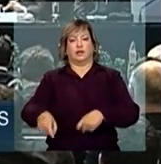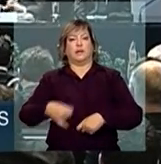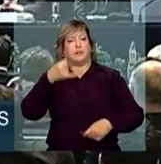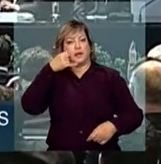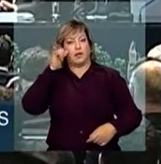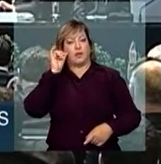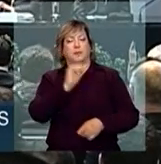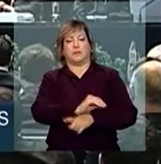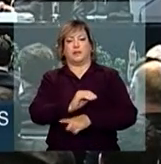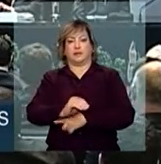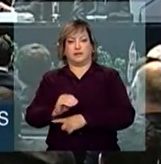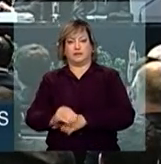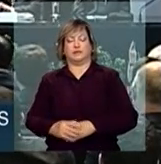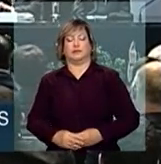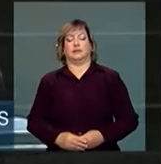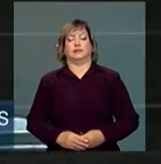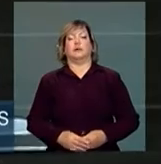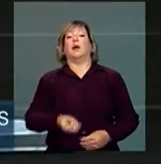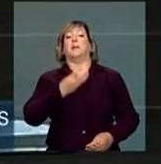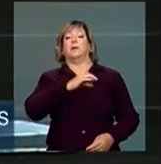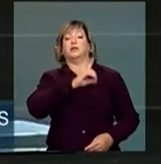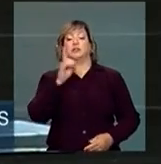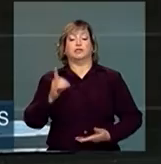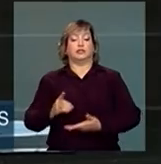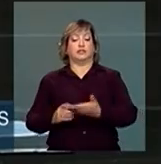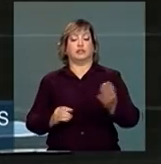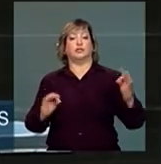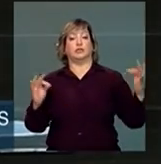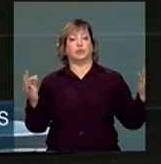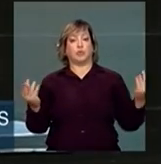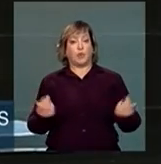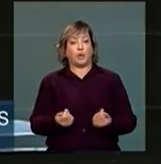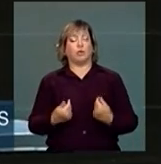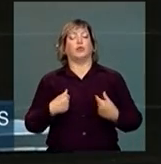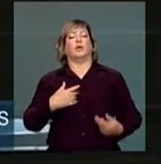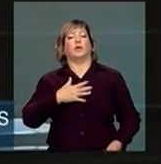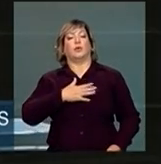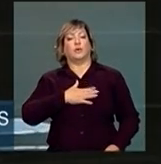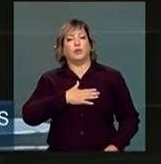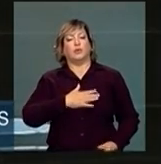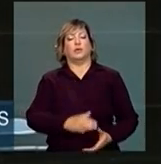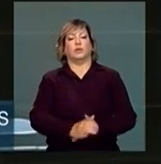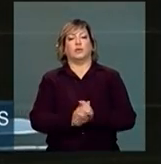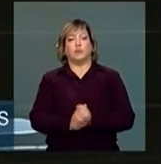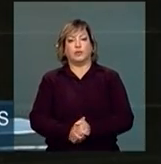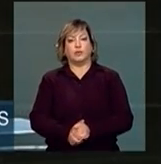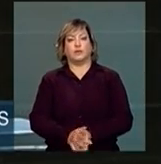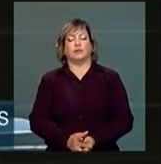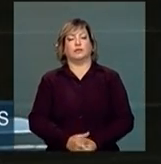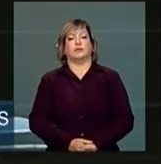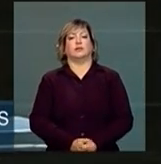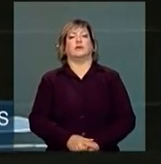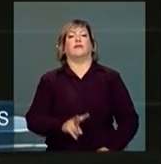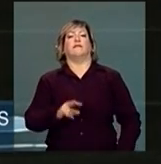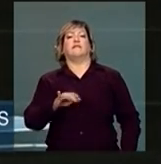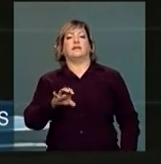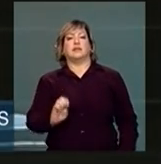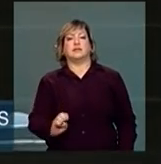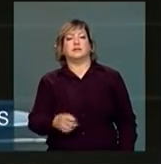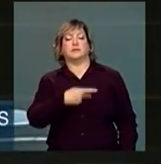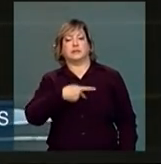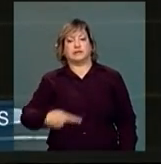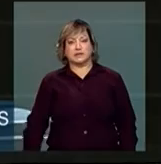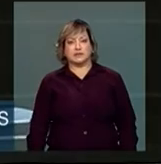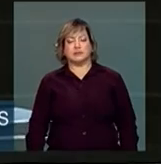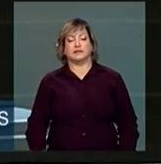Abastecimento. Bom dia a todos. Eu gostaria de cumprimentar o nosso vice-presidente, senador